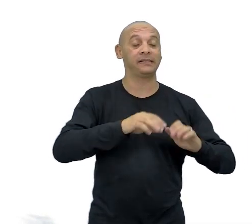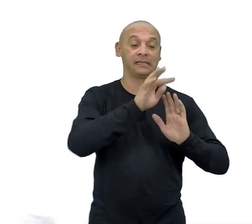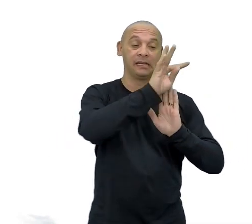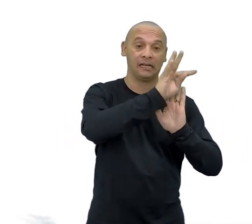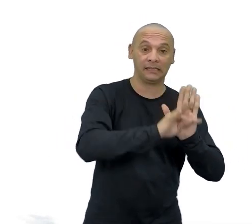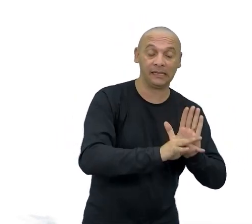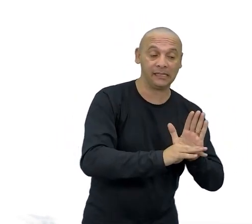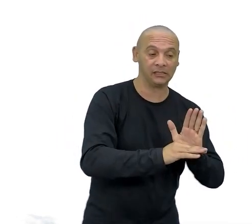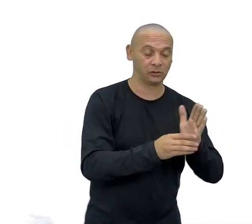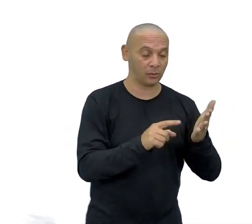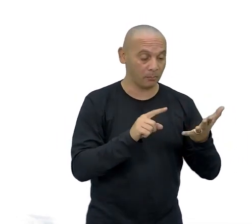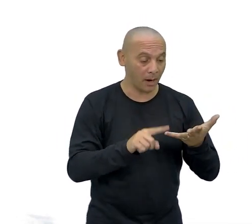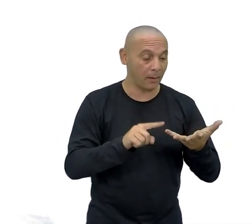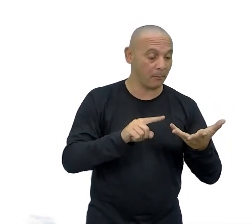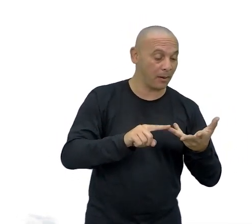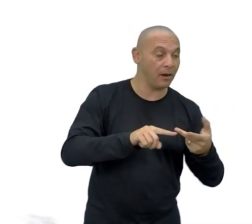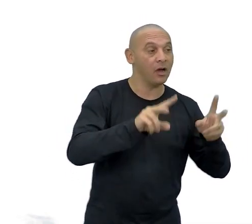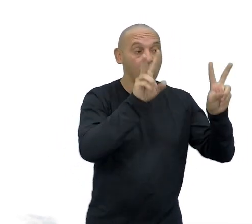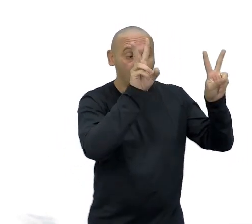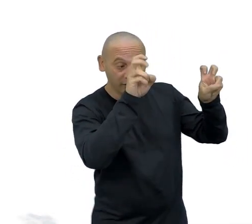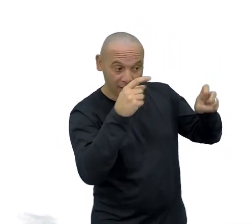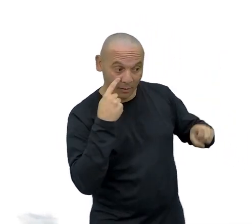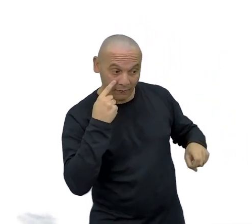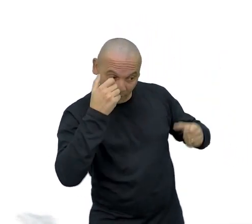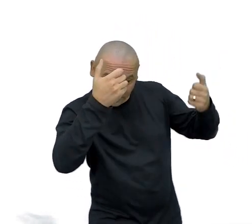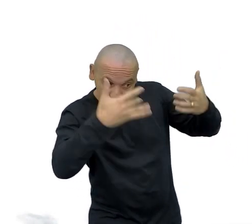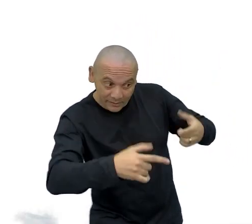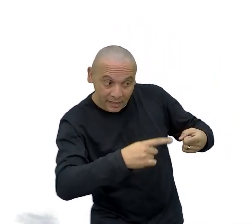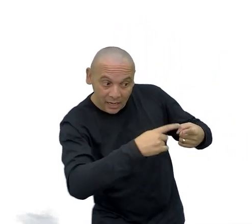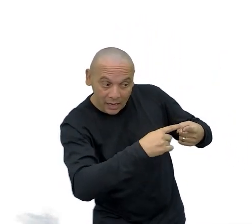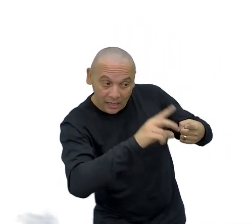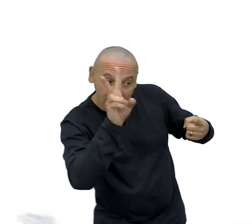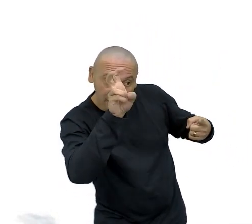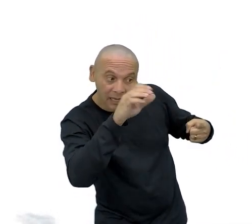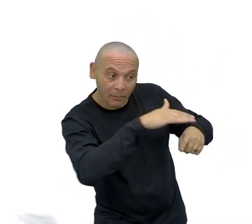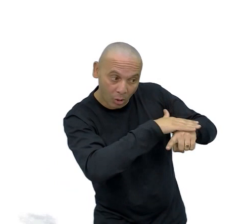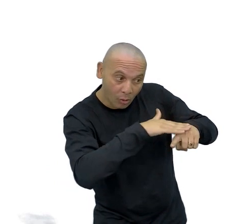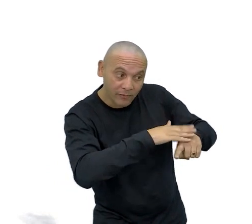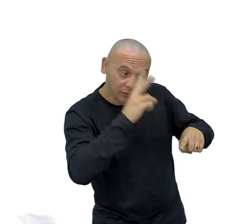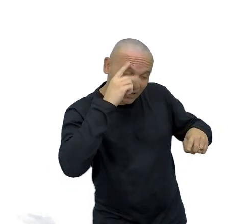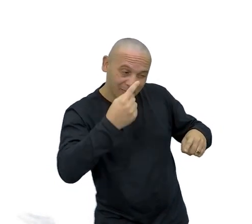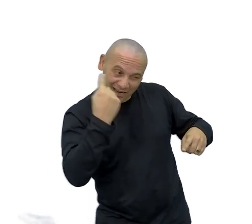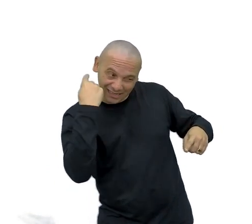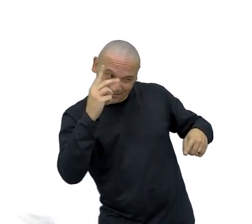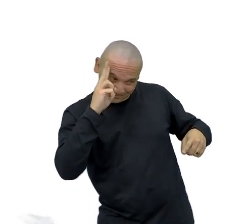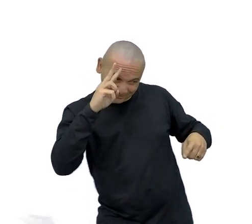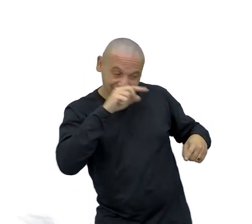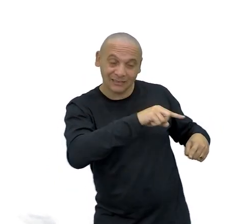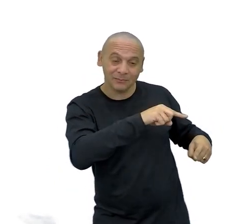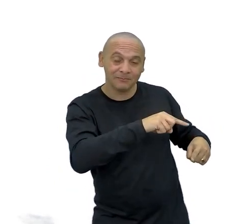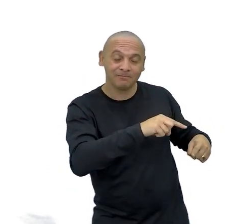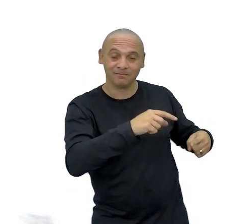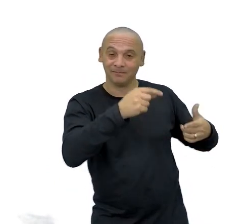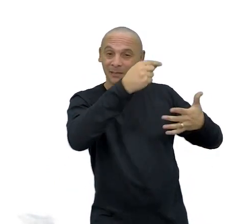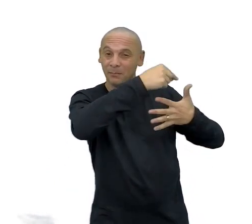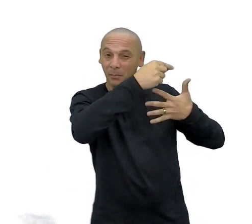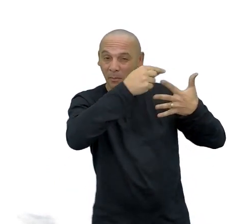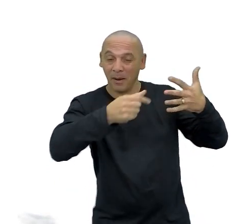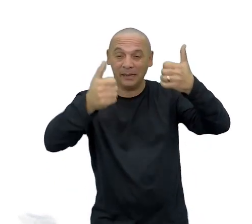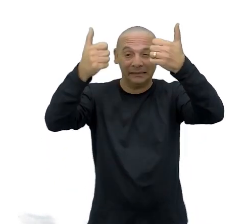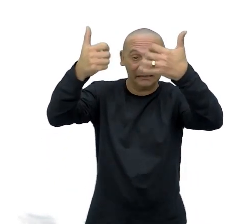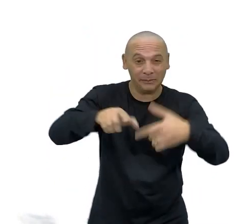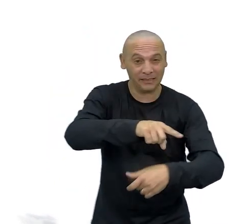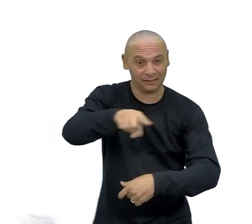têm que, percebeu o tema aqui? Lembra que a gente fez esse debate? Essas pontuações para o estudante